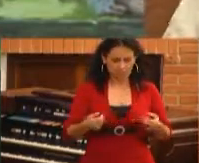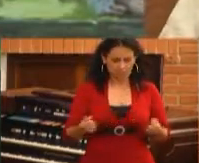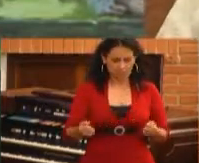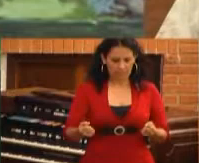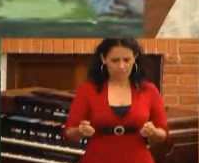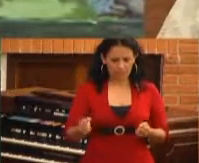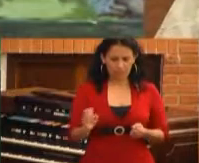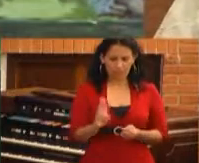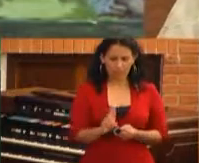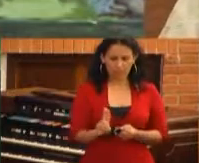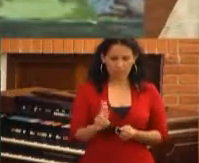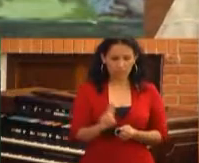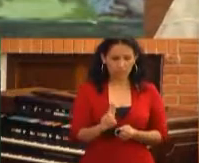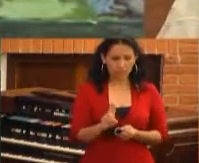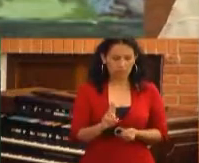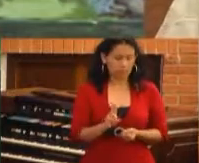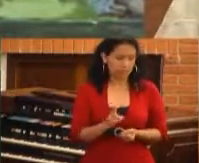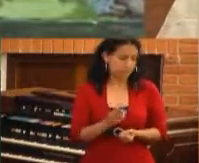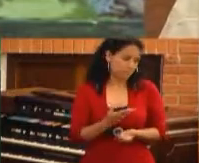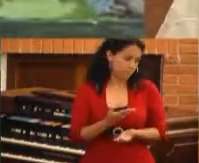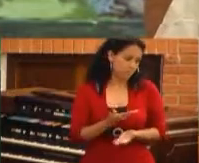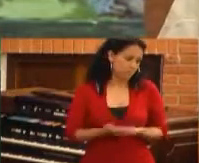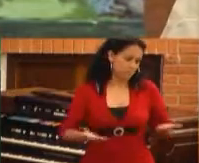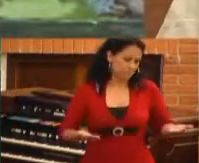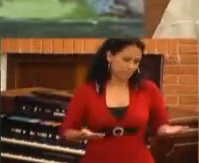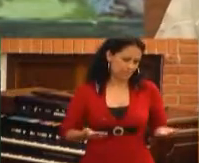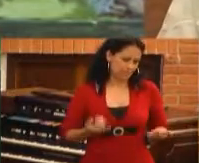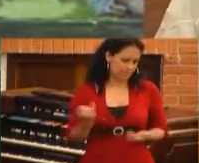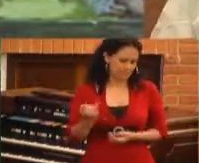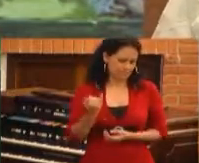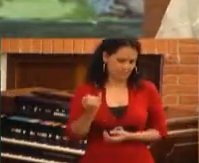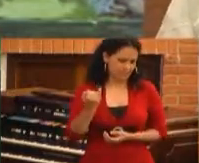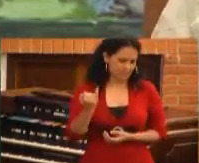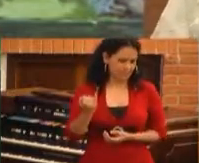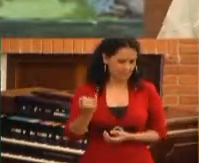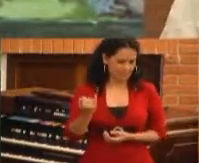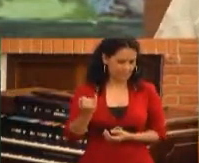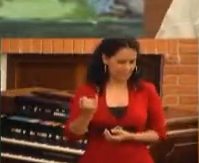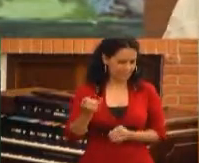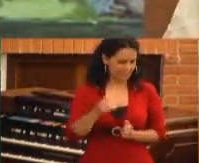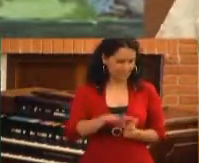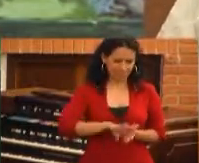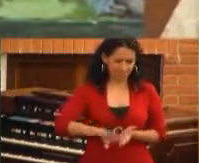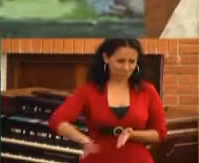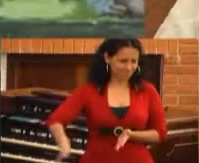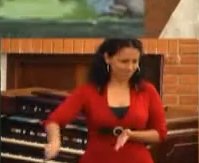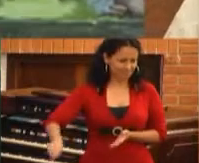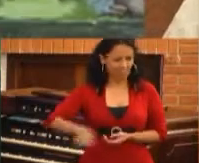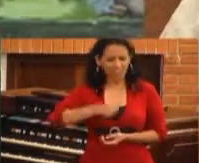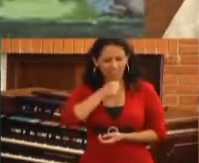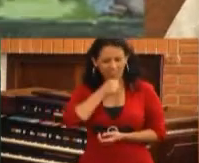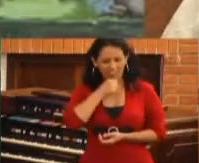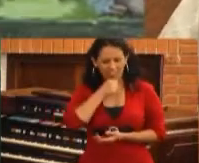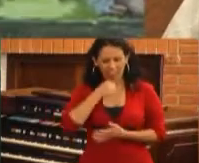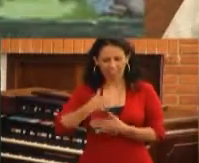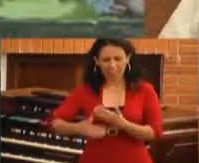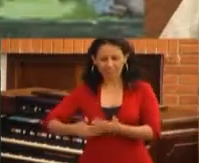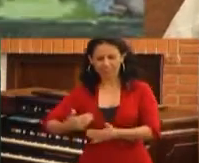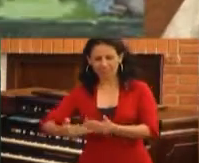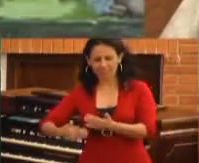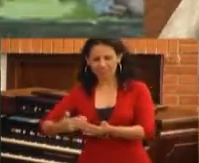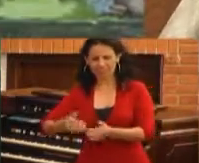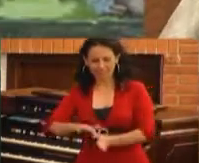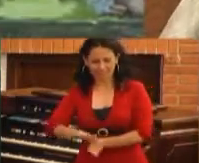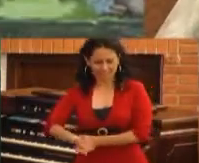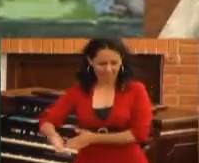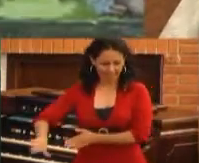uso, elas se destroem. Todas estas coisas vão